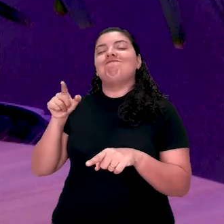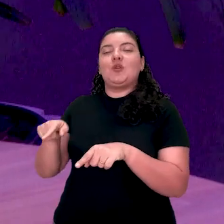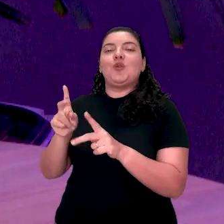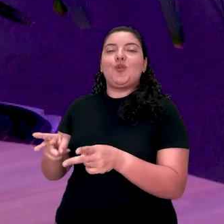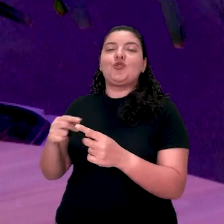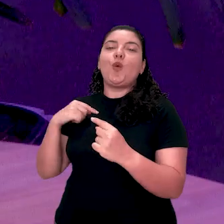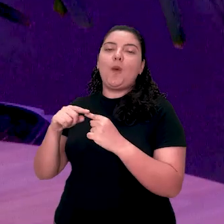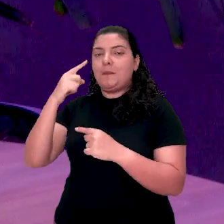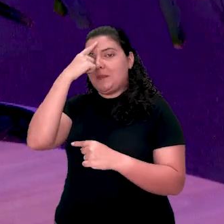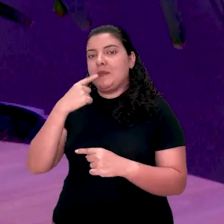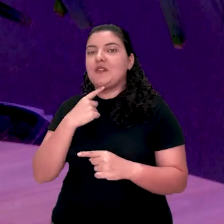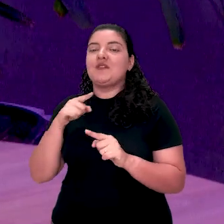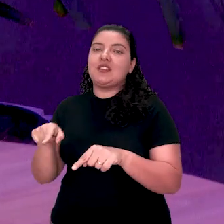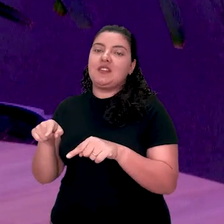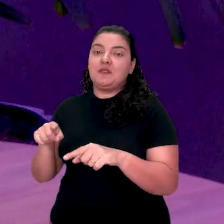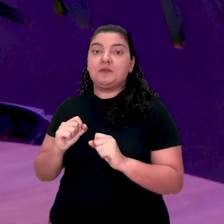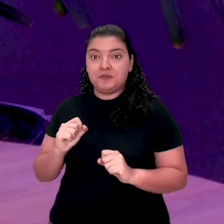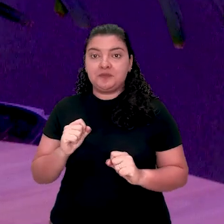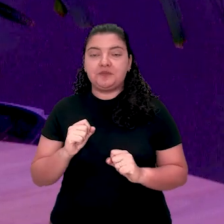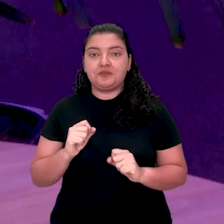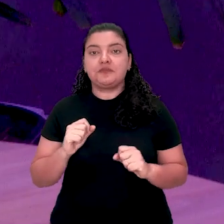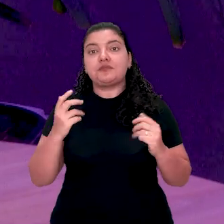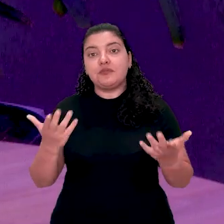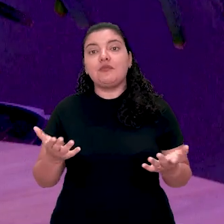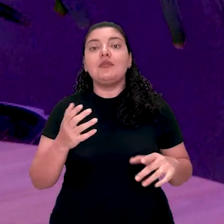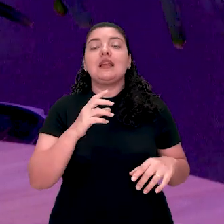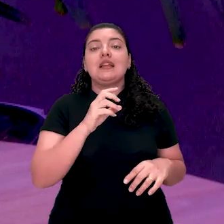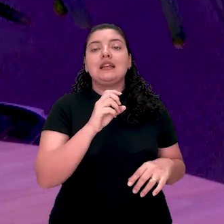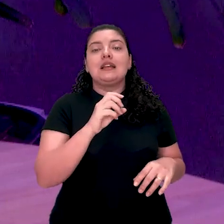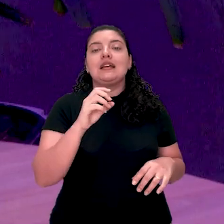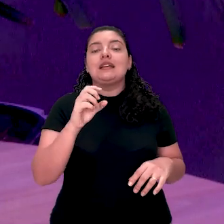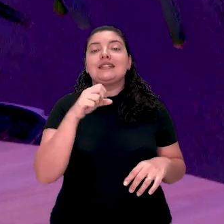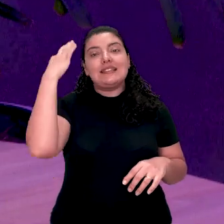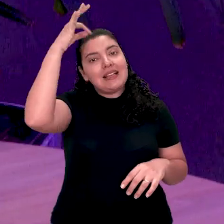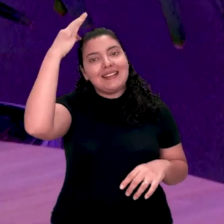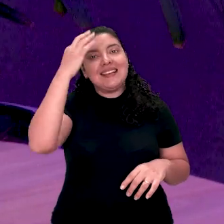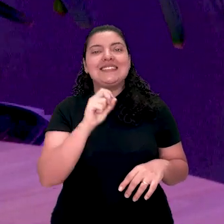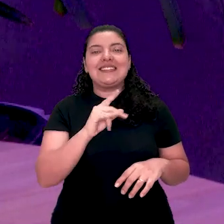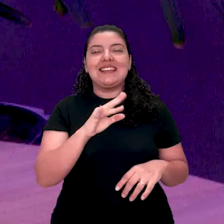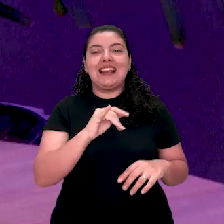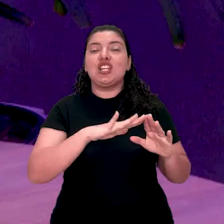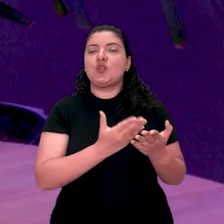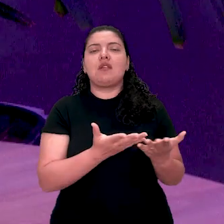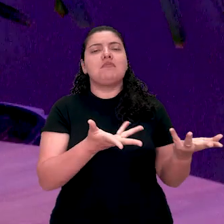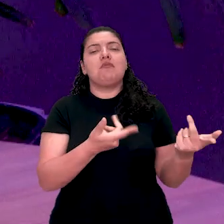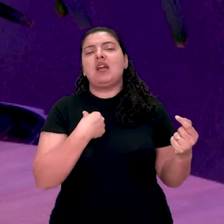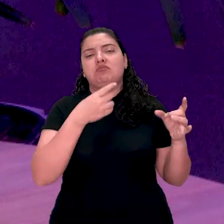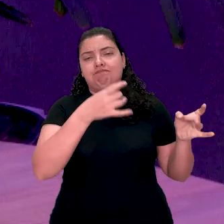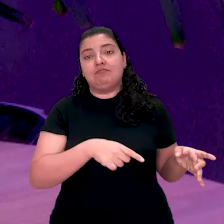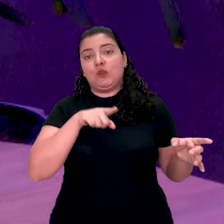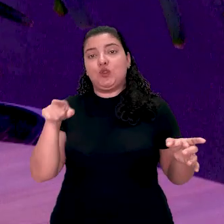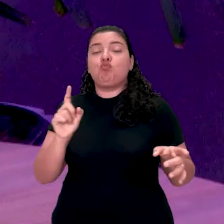porque combinava mais com o meu jeito de pensar e ser. Sim. Mas o Santa Cecília é uma excelente escola, né? E aí fiquei no Nossa Senhora